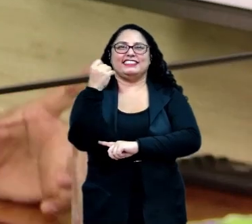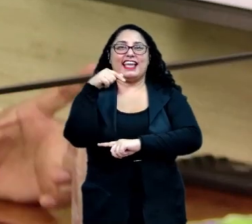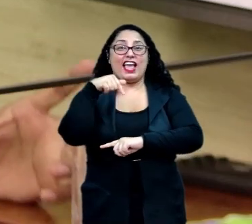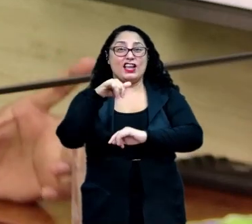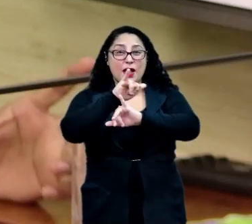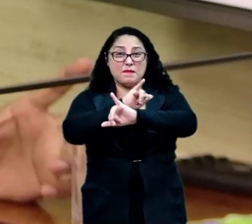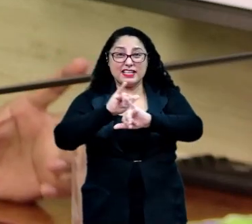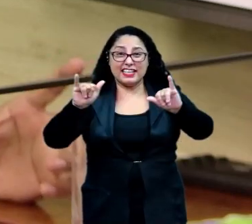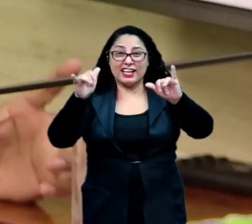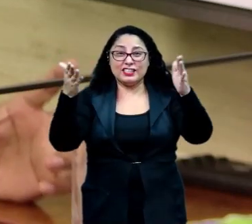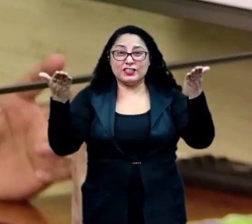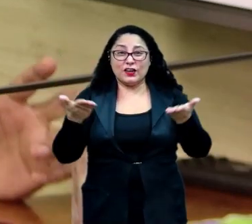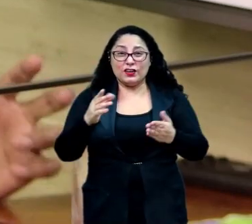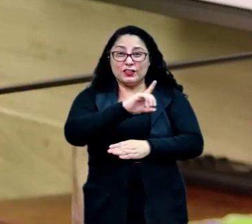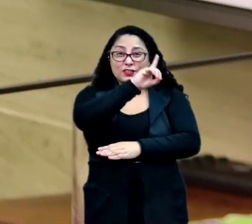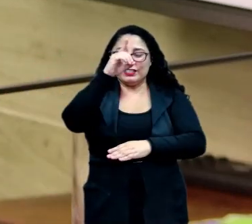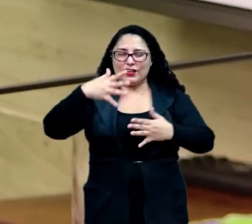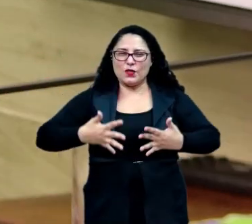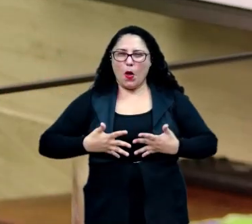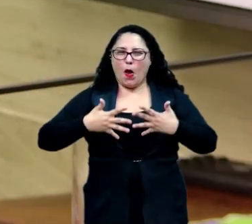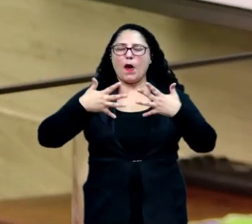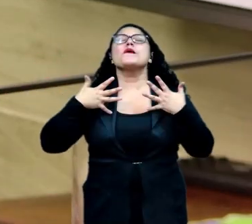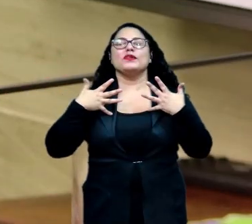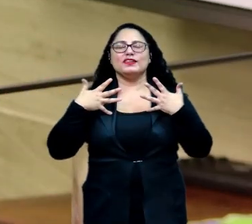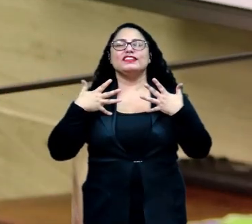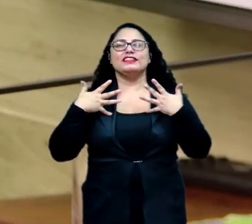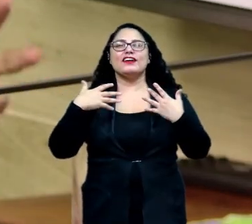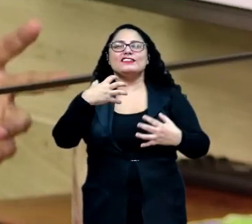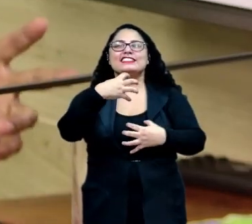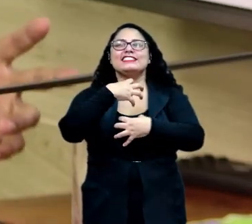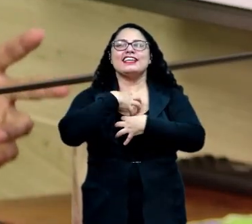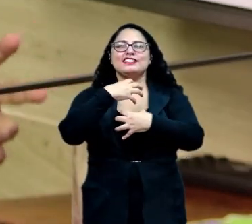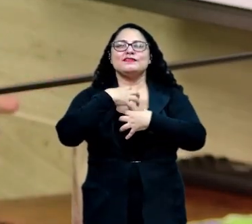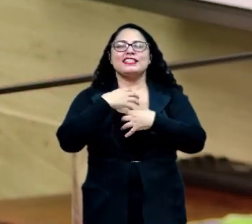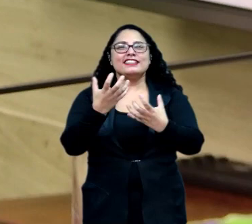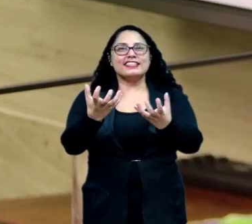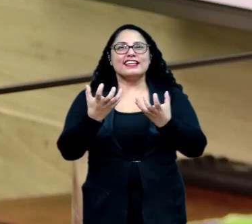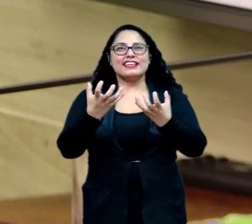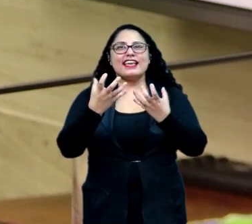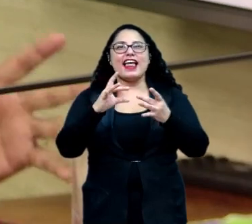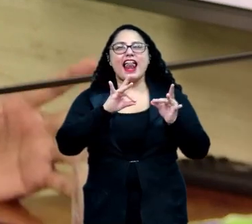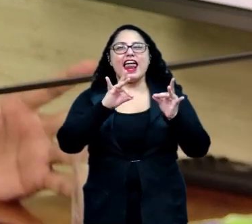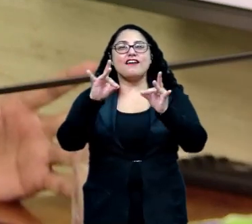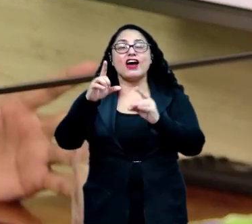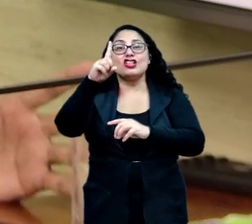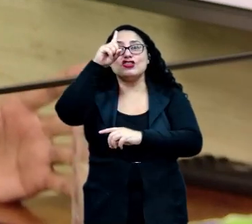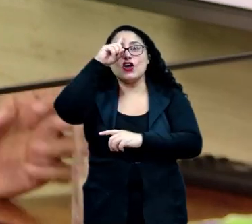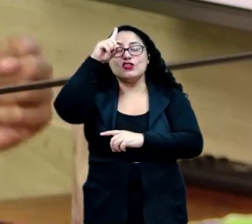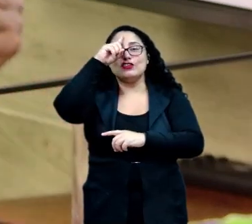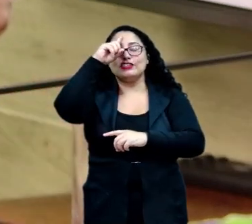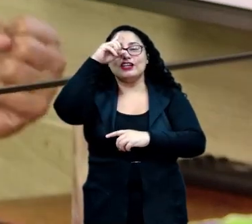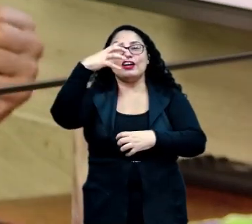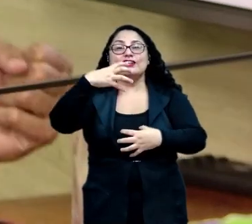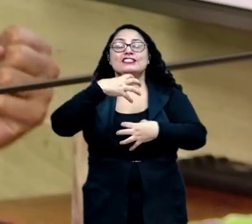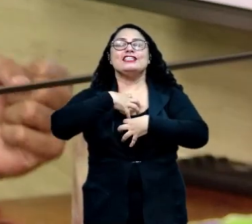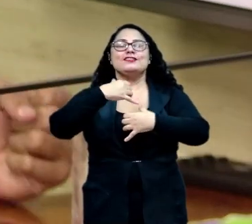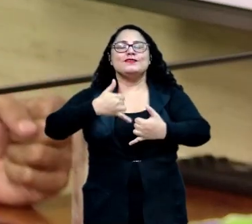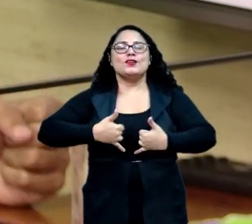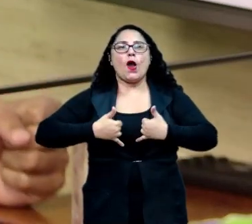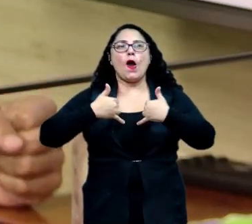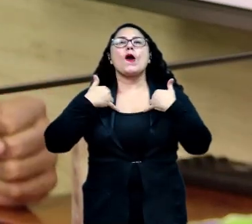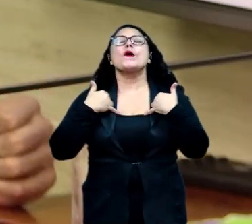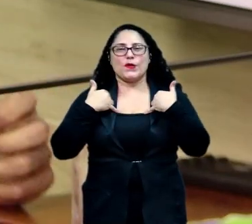de hoje, do Dia do Orgulho, é o sentimento que a gente queria carregar todo dia, que é o sentimento de